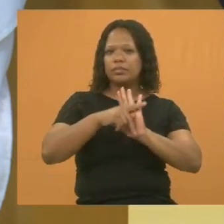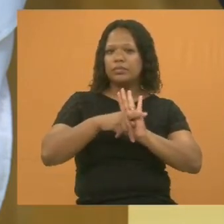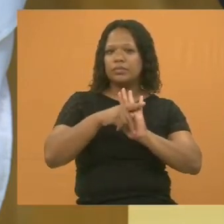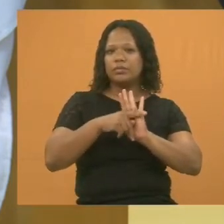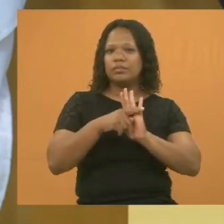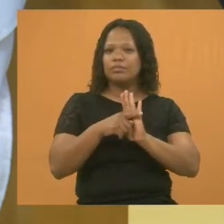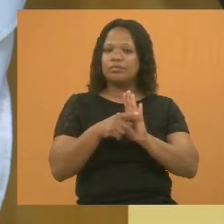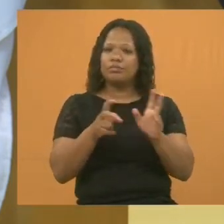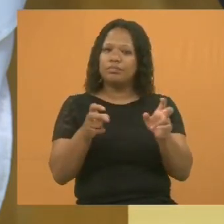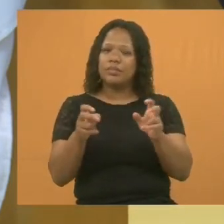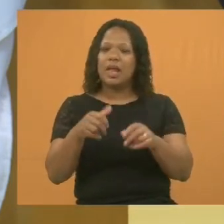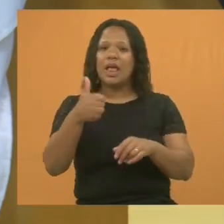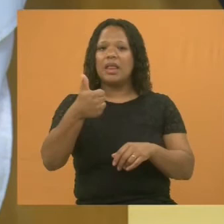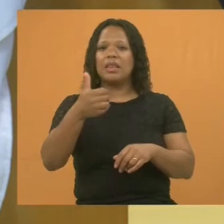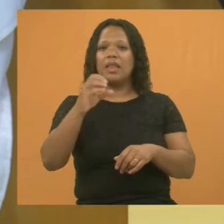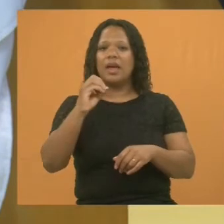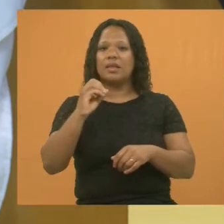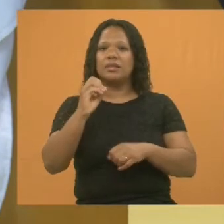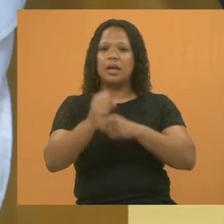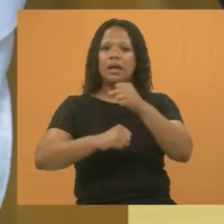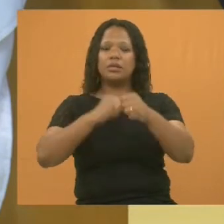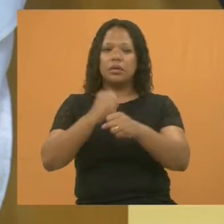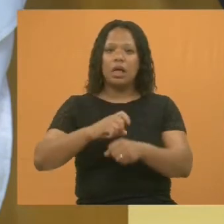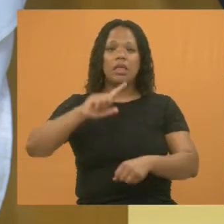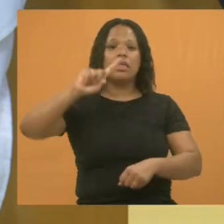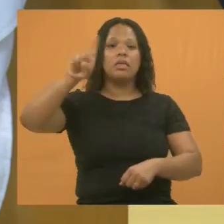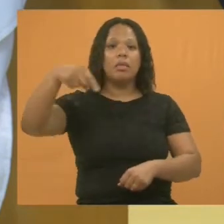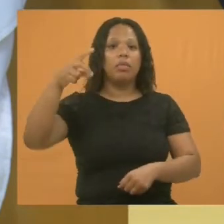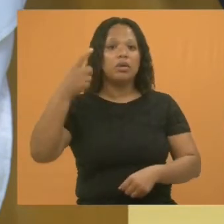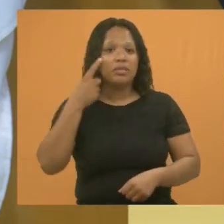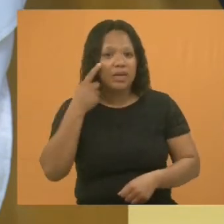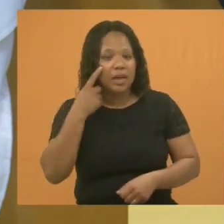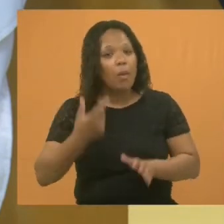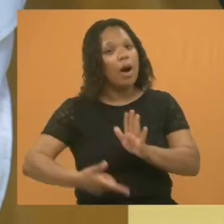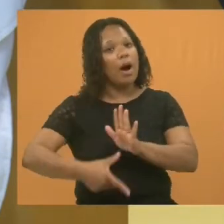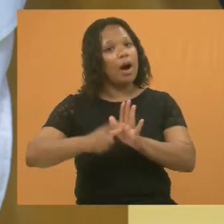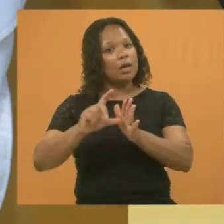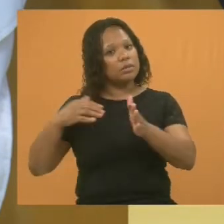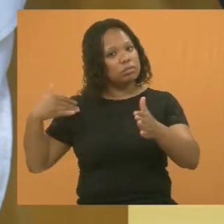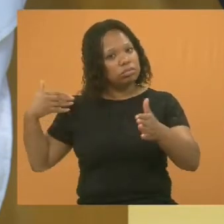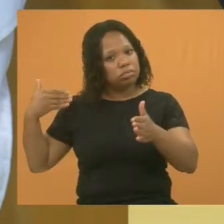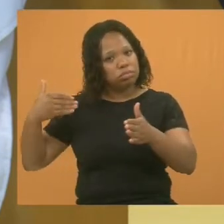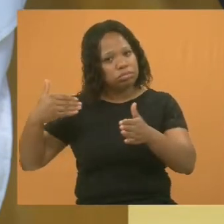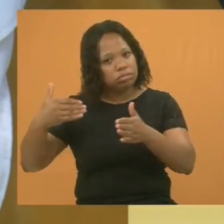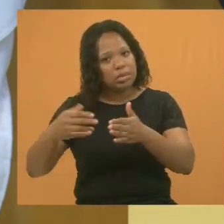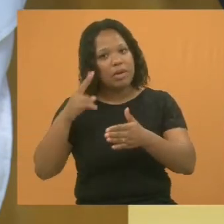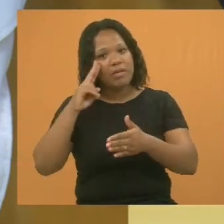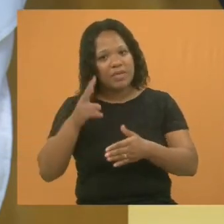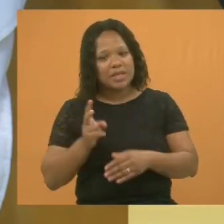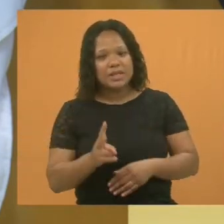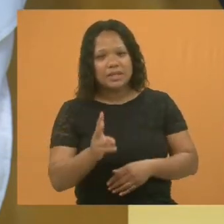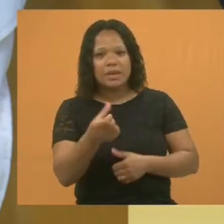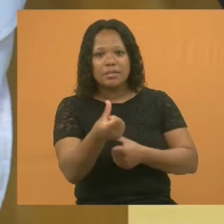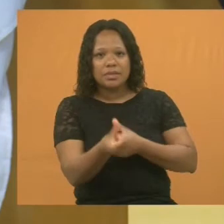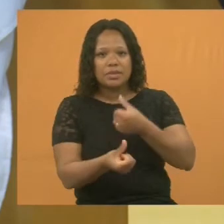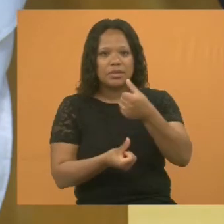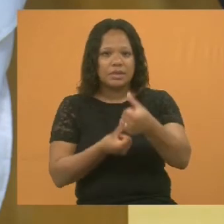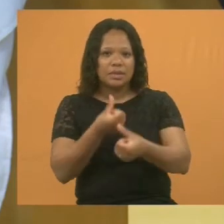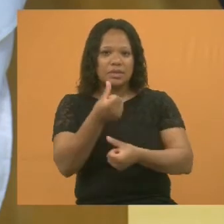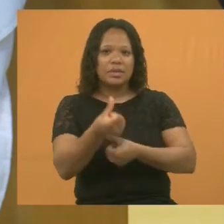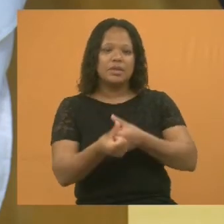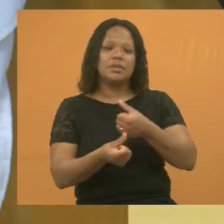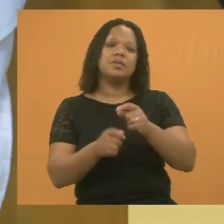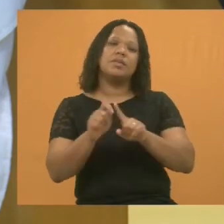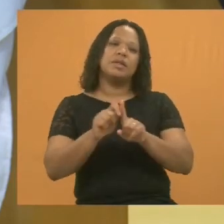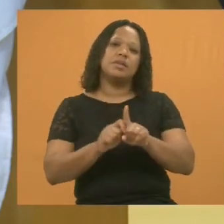avaliado 10 anos depois da sua confecção. Então, há 10 anos atrás, foi elaborado esse chamado plano diretor, que na verdade é